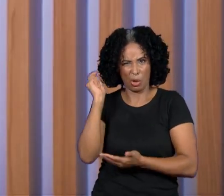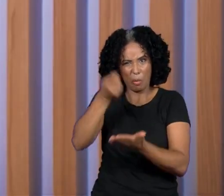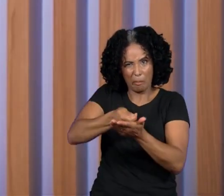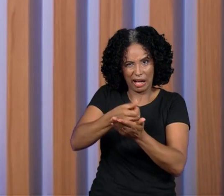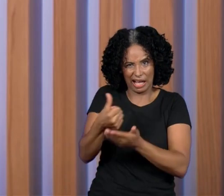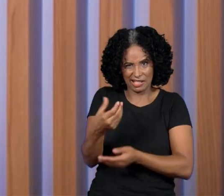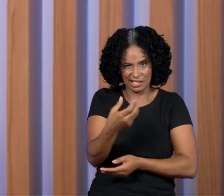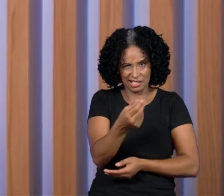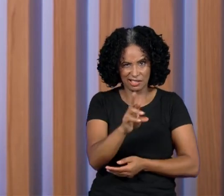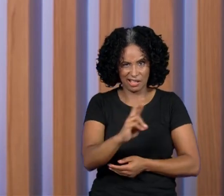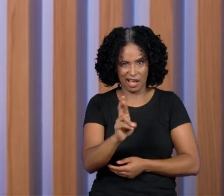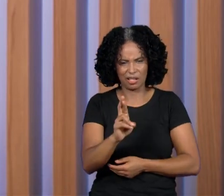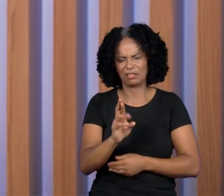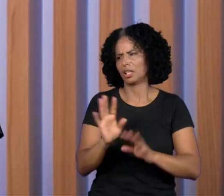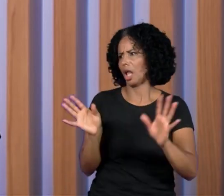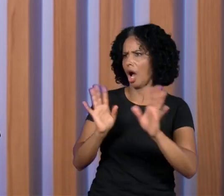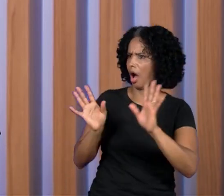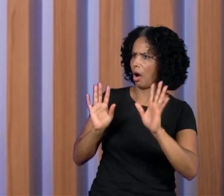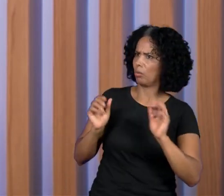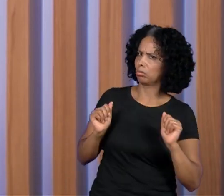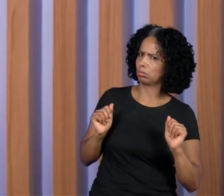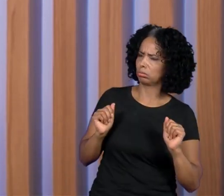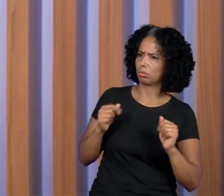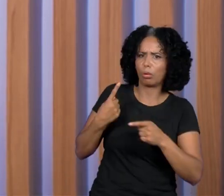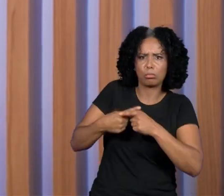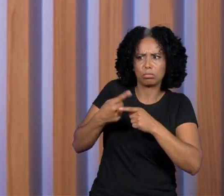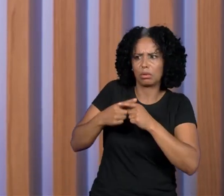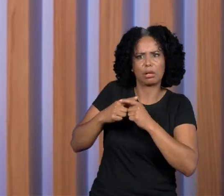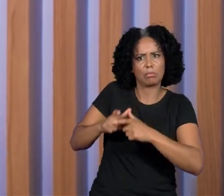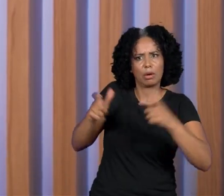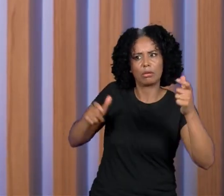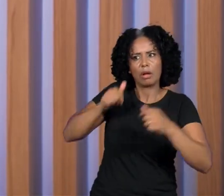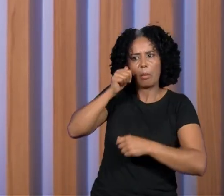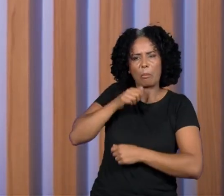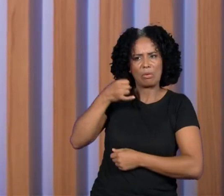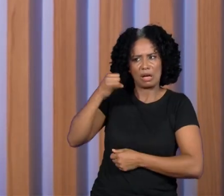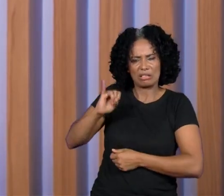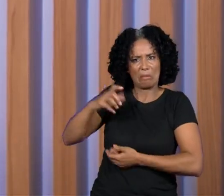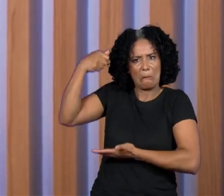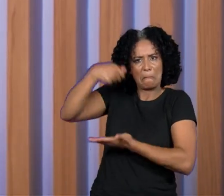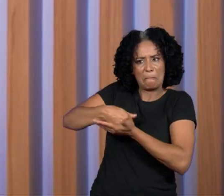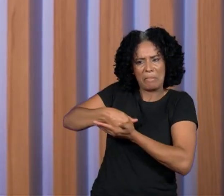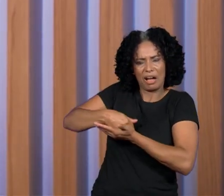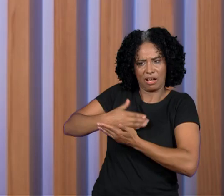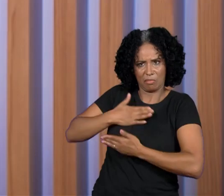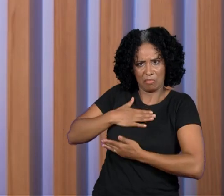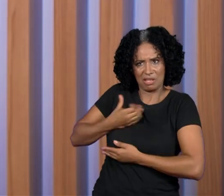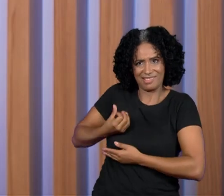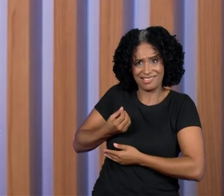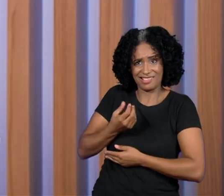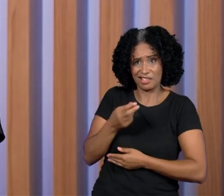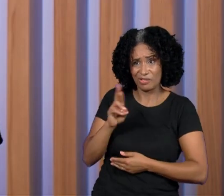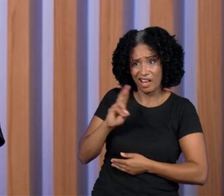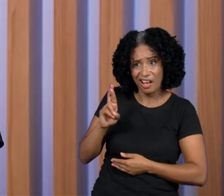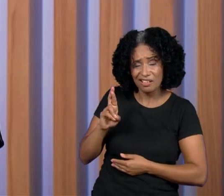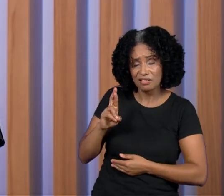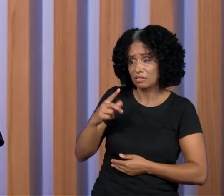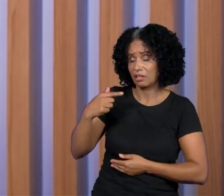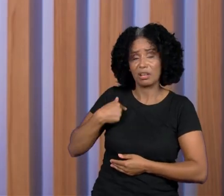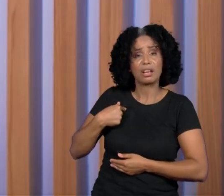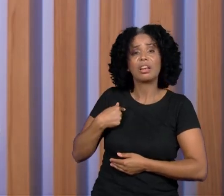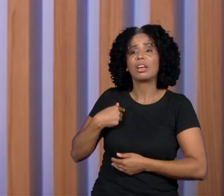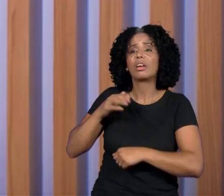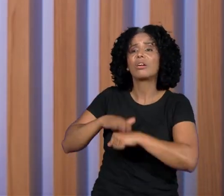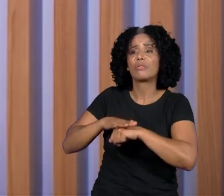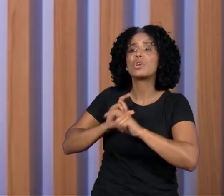não. Porque assim como eu, várias mulheres, se eu dou o dinheiro, se eu não pago a Previdência, se o patrão não se responsabiliza por mim,